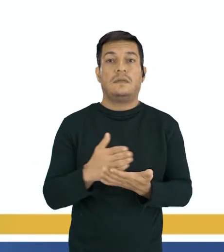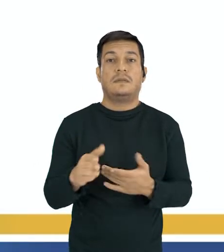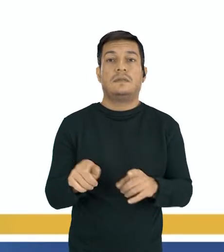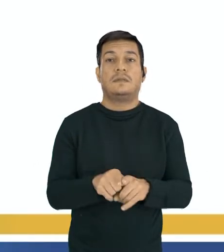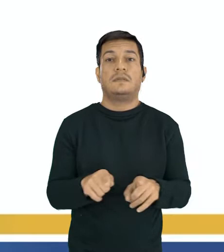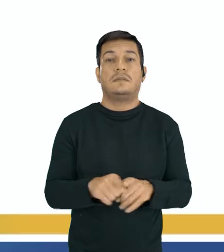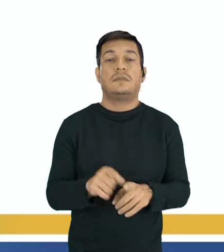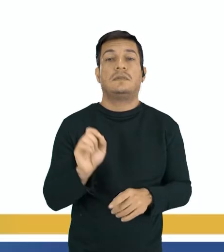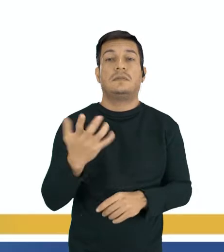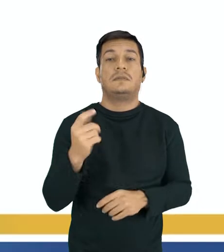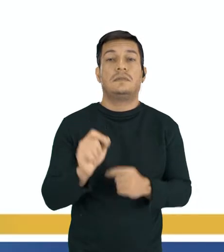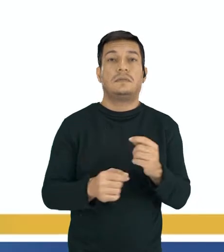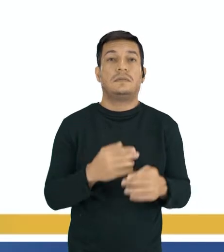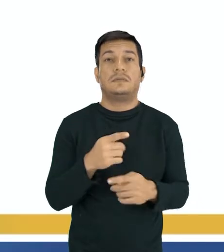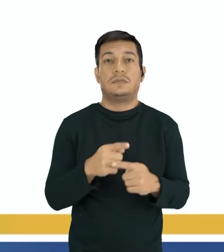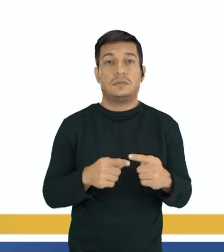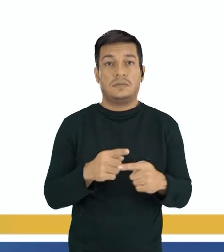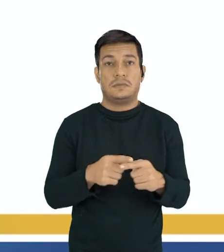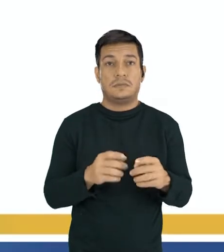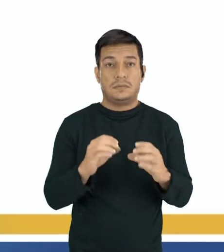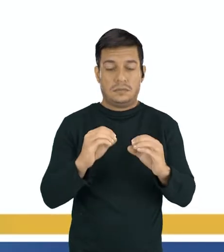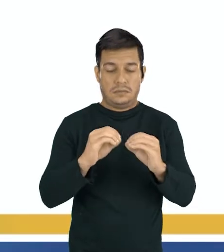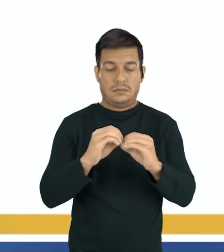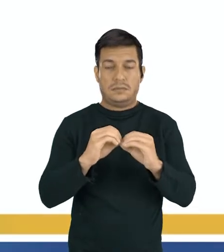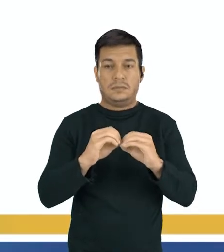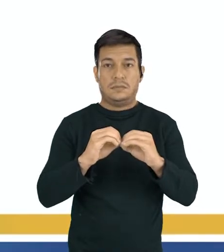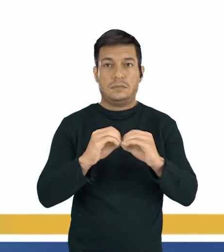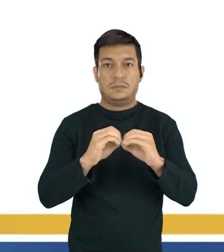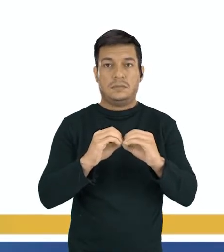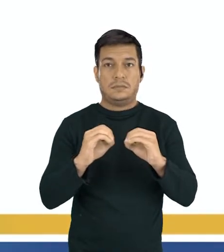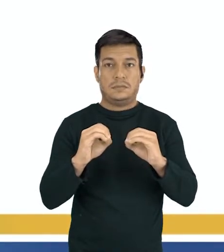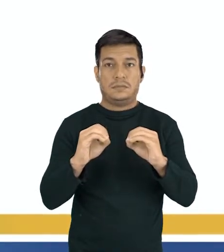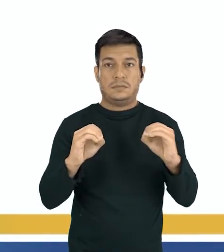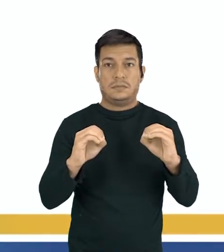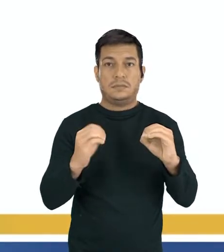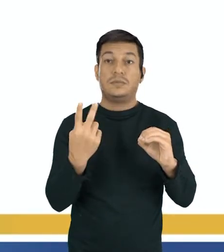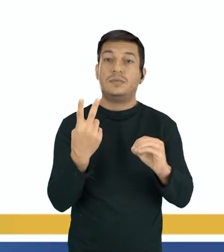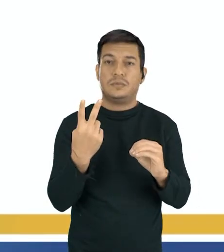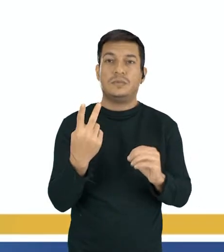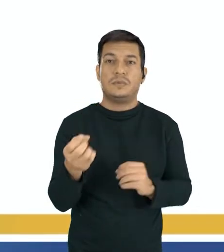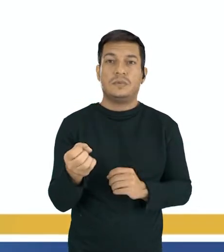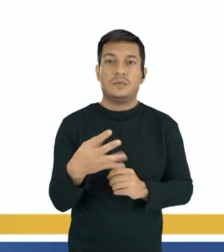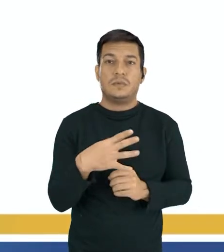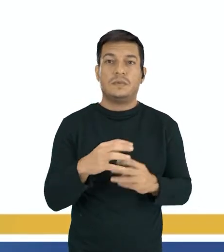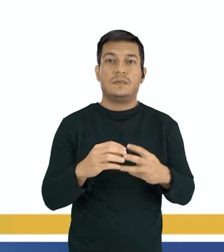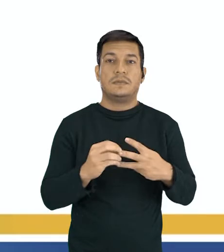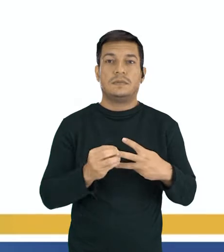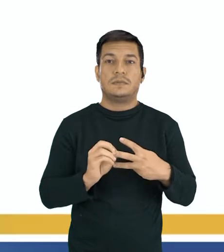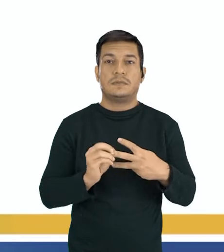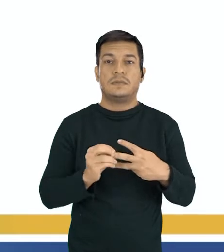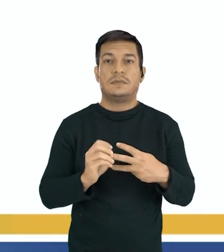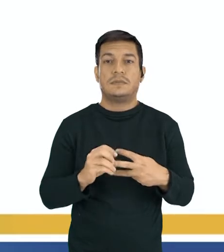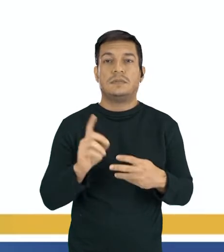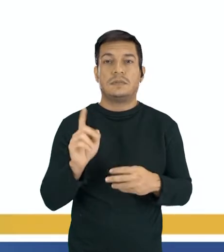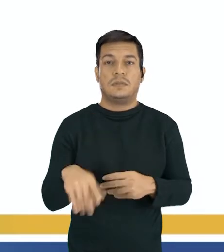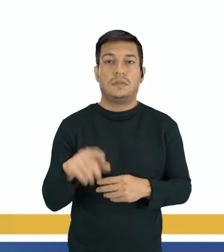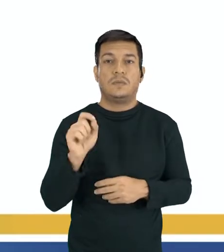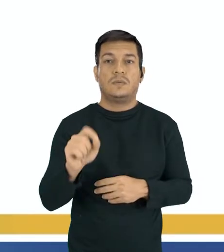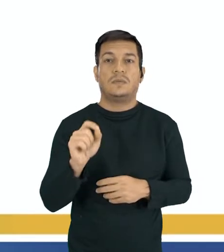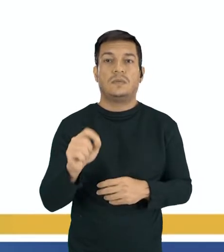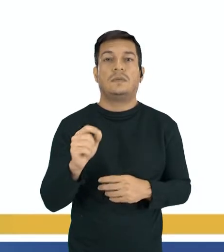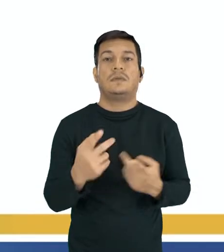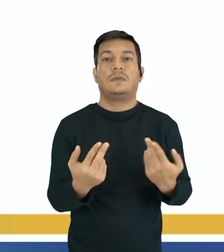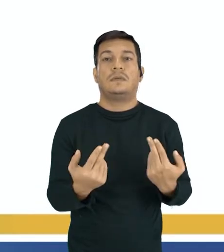a ocorrer uma divisão no centro dessa célula e vai ter a formação de duas novas células que são